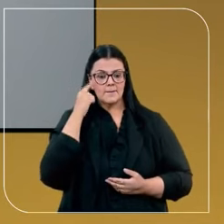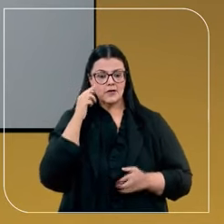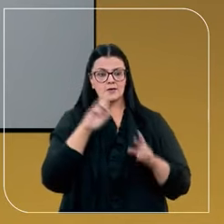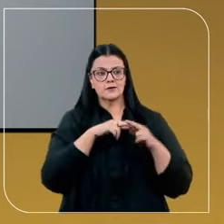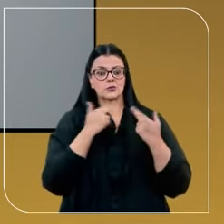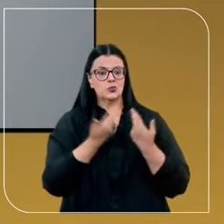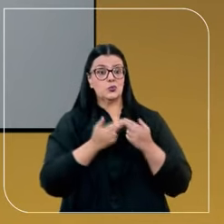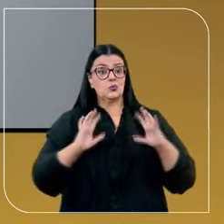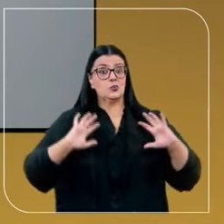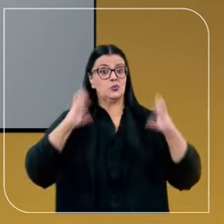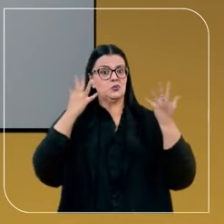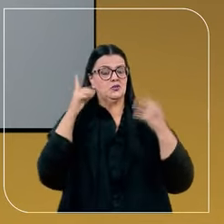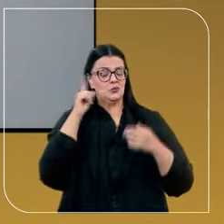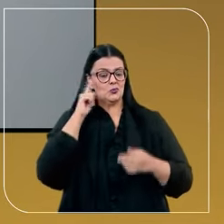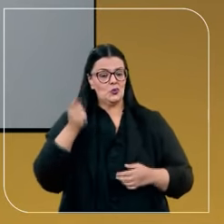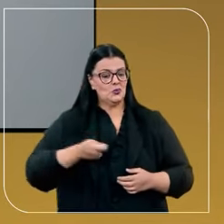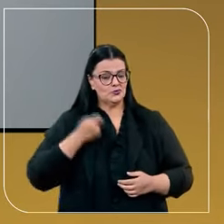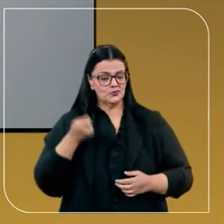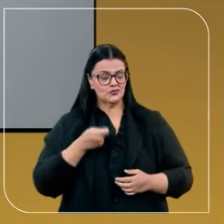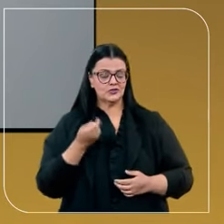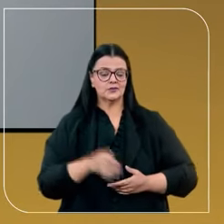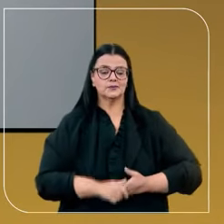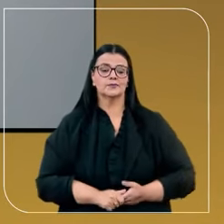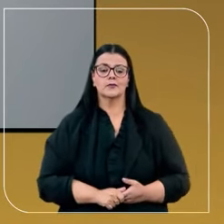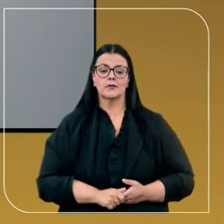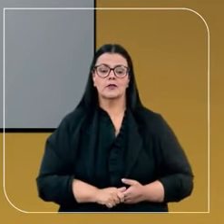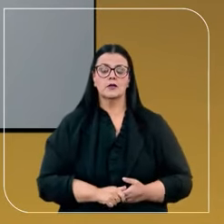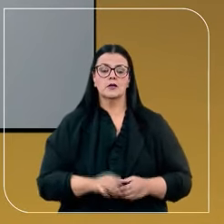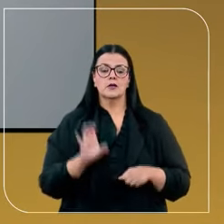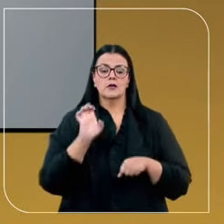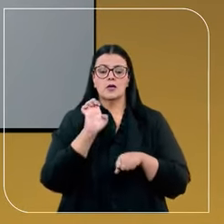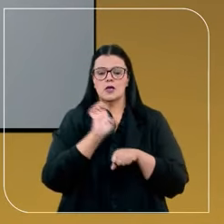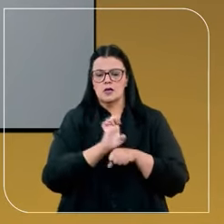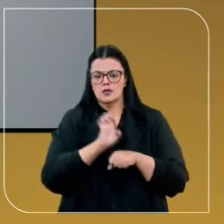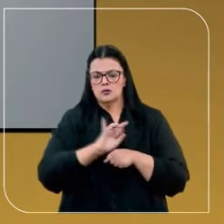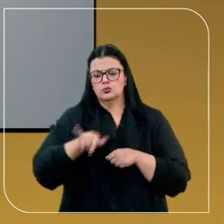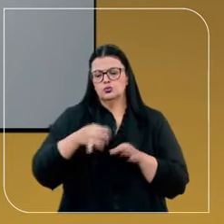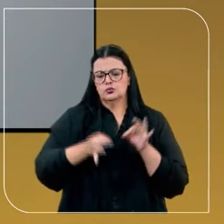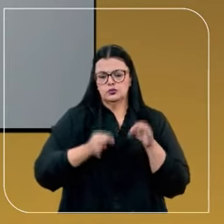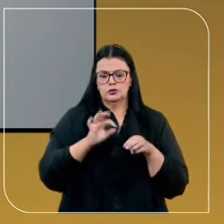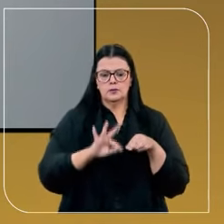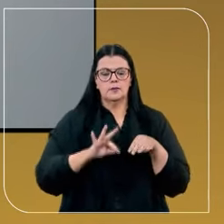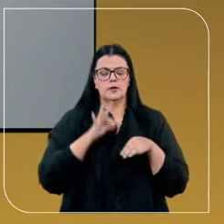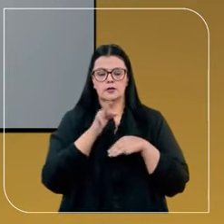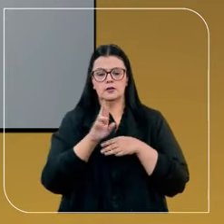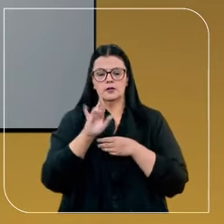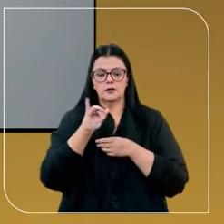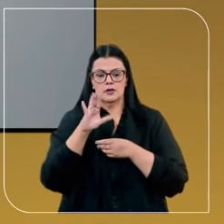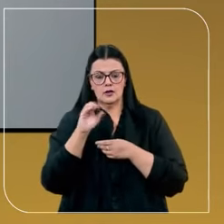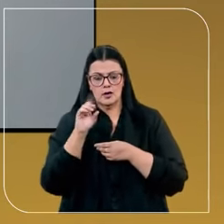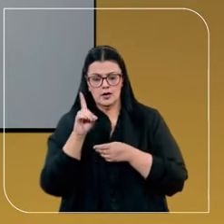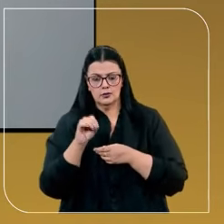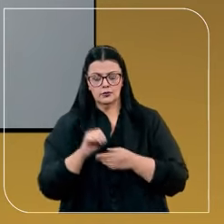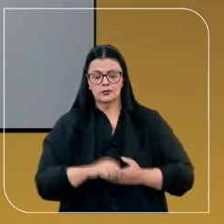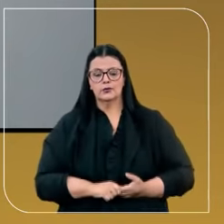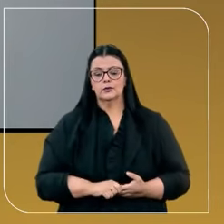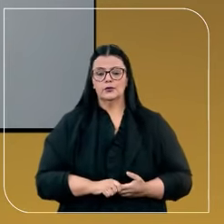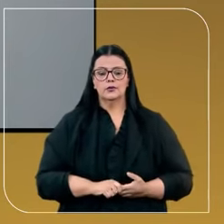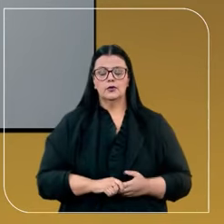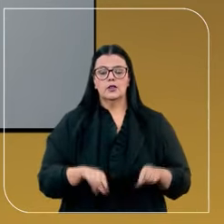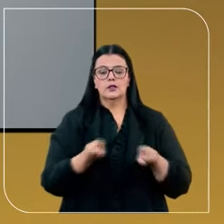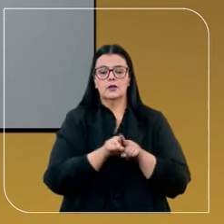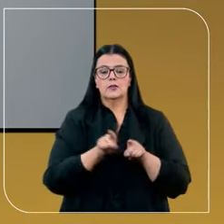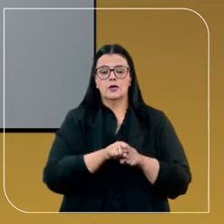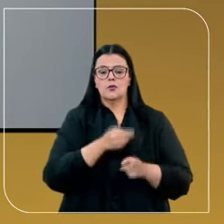os dias. O ministro de Estado da Justiça e Segurança Pública, Ricardo Lewandowski. O governador